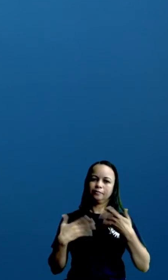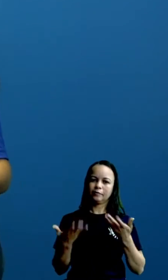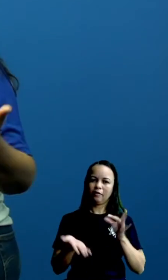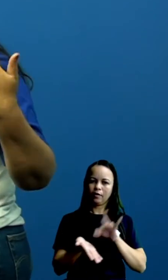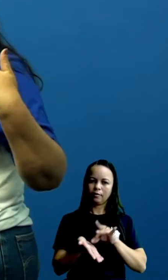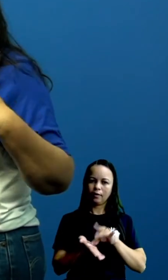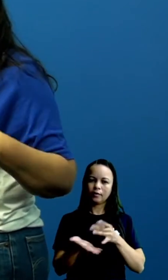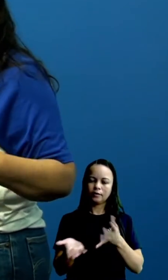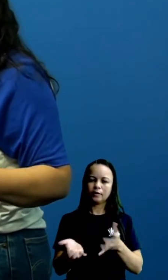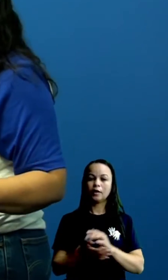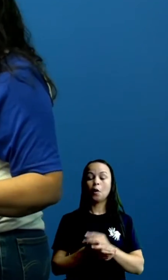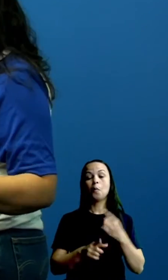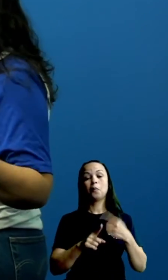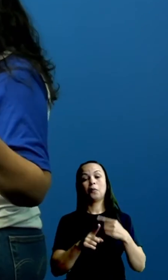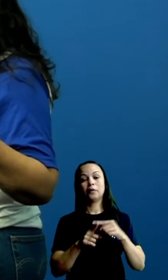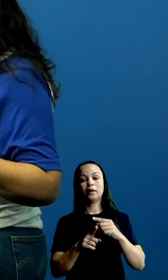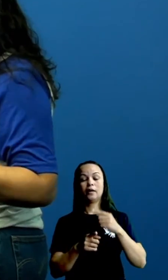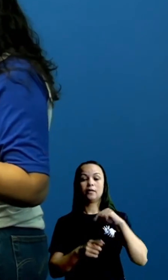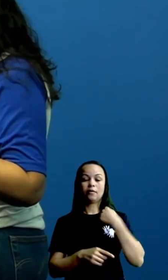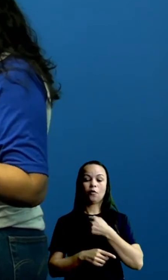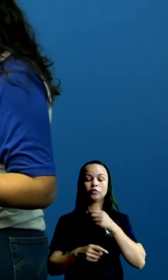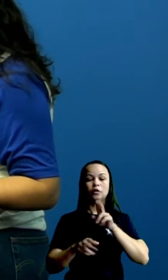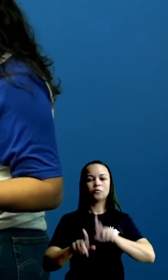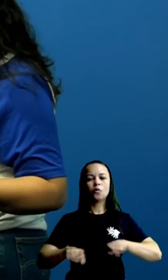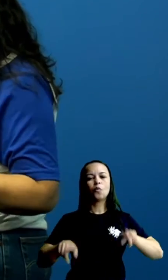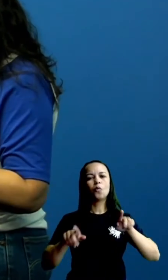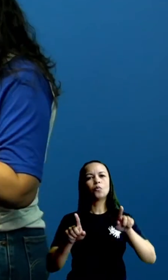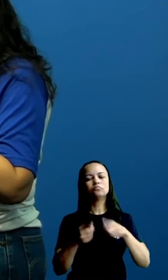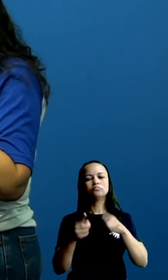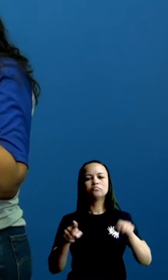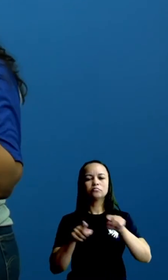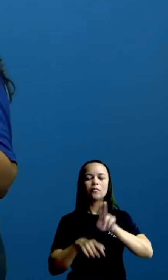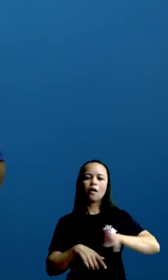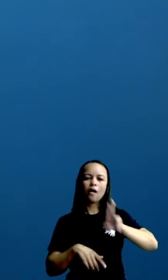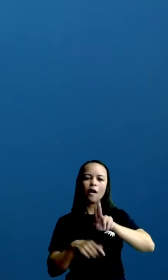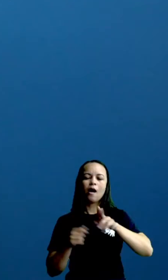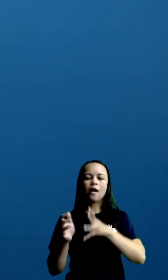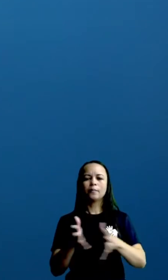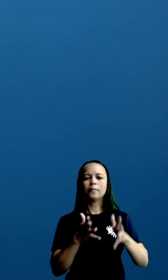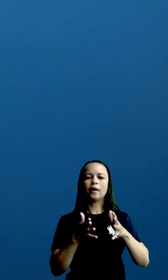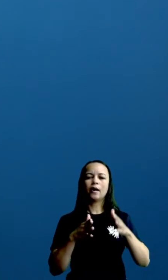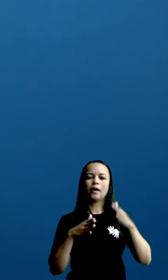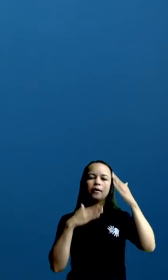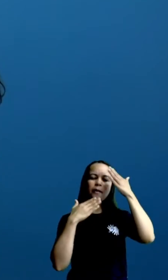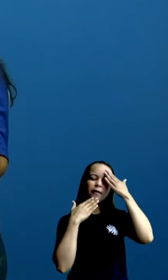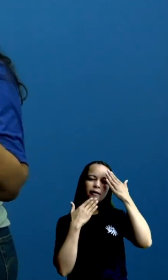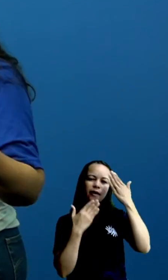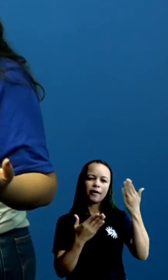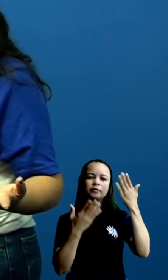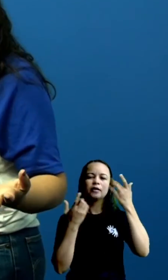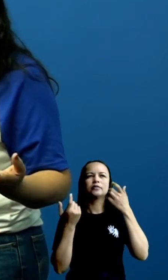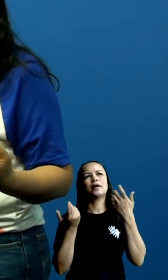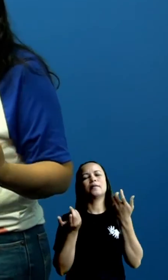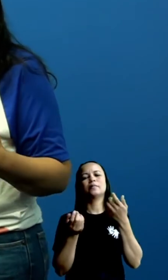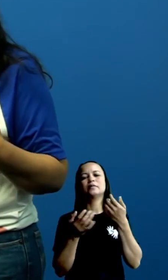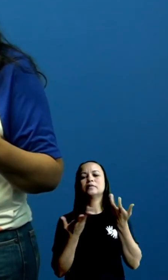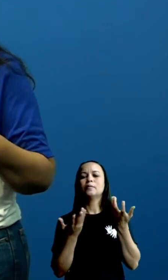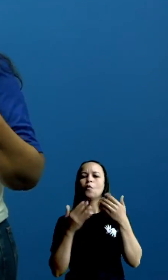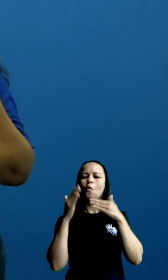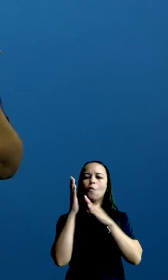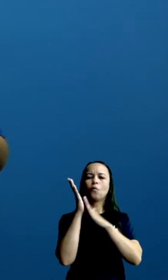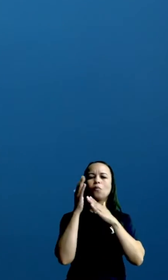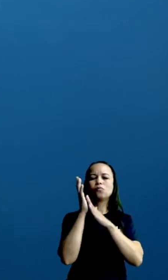porque aí a gente tá usando a música para elevar né para poder agradecer muitas vezes a gente canta um o vô